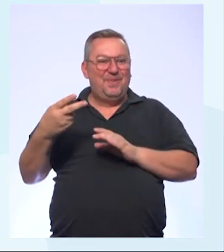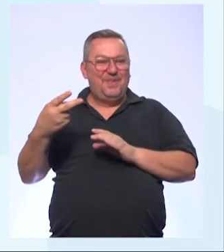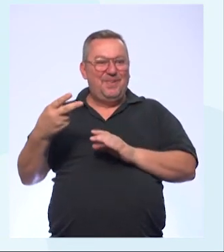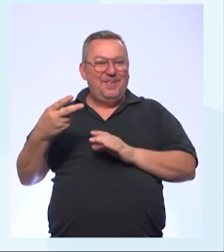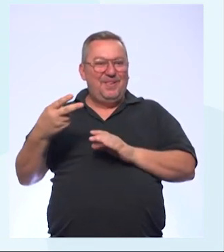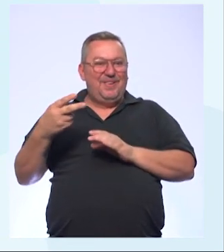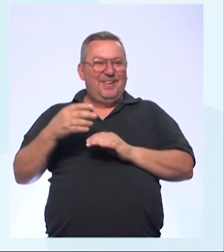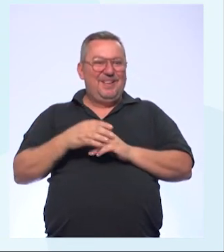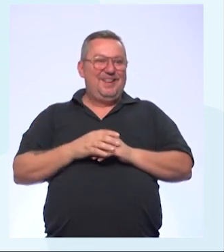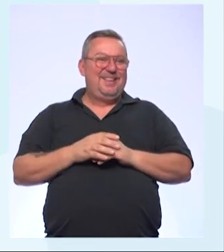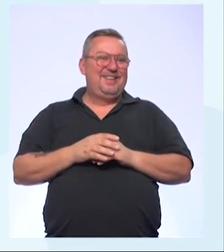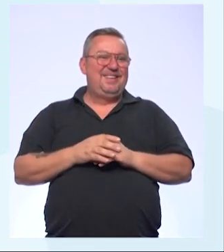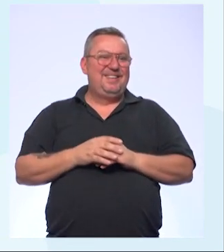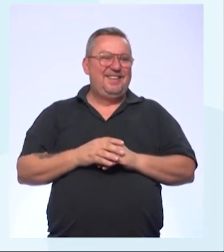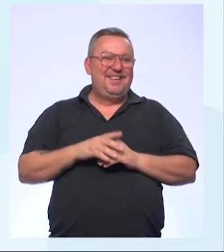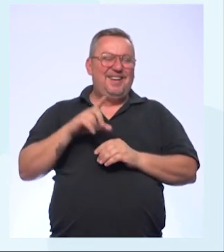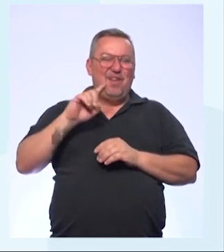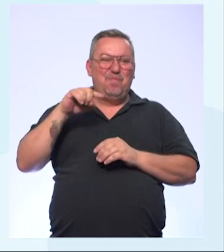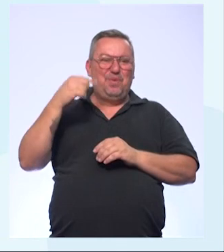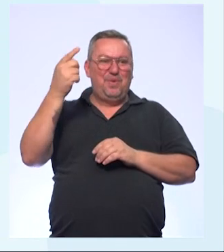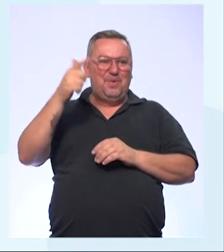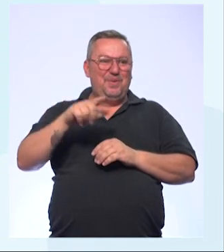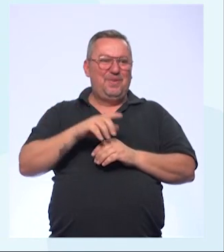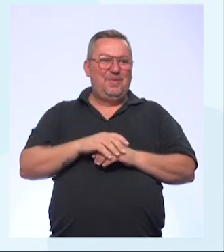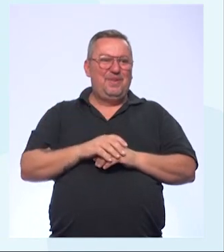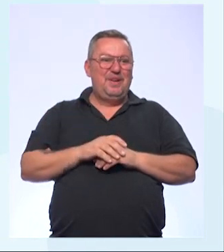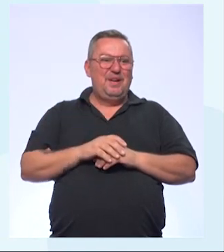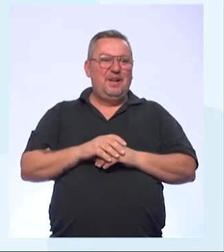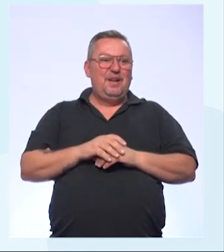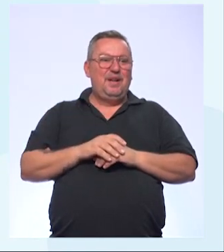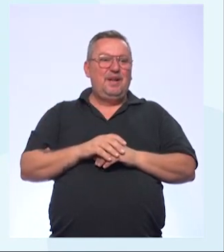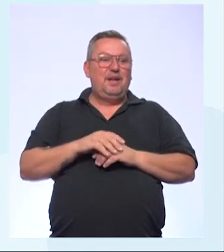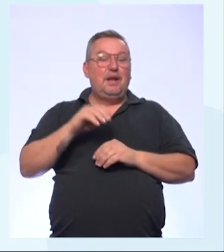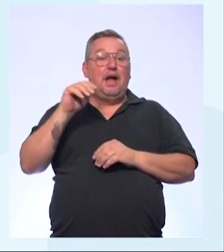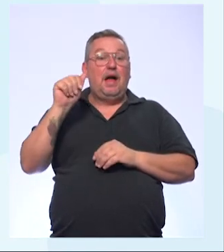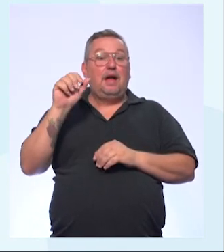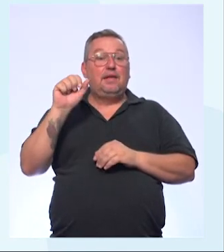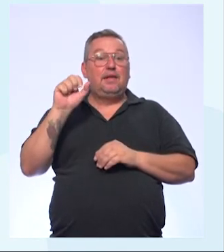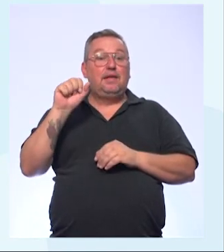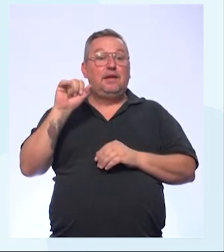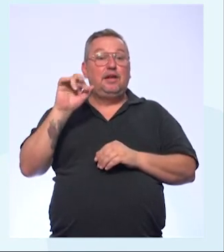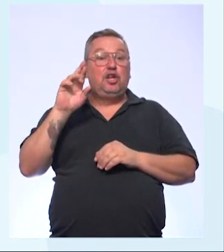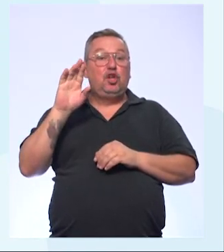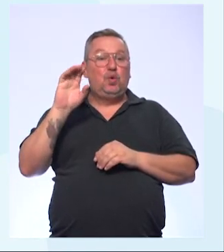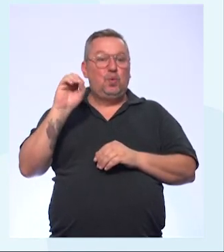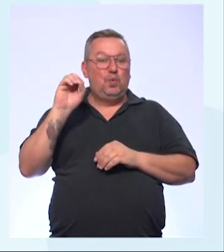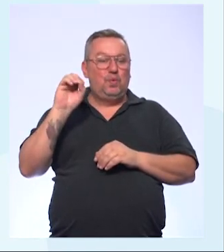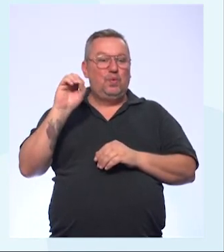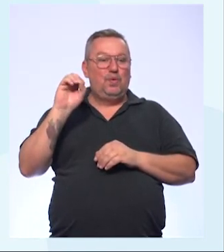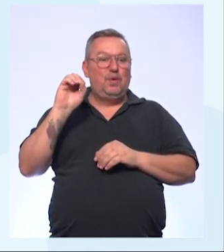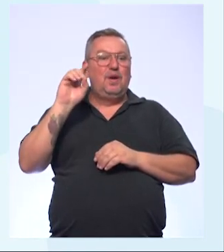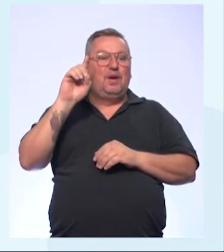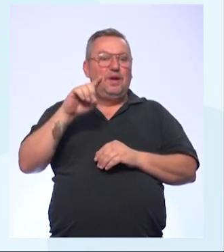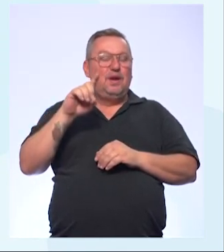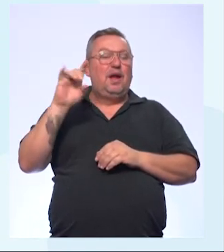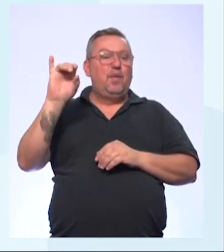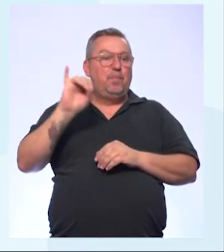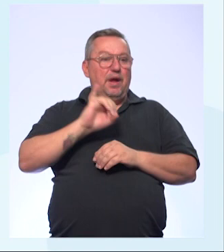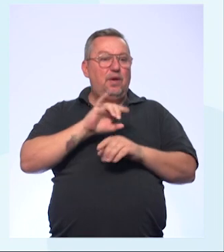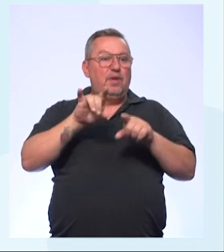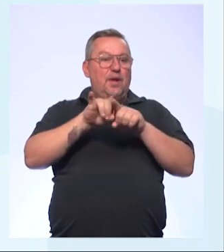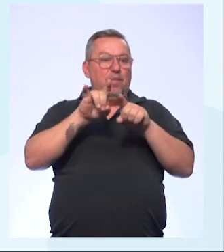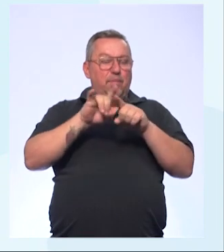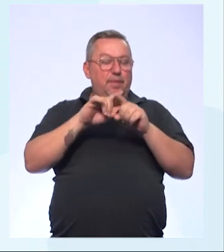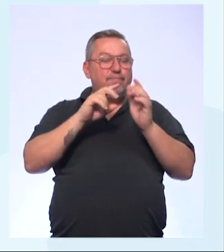dando já passando aqui. Esses são os assírios, que também formaram um importante império ali no período